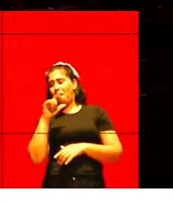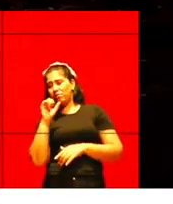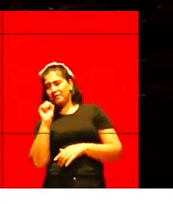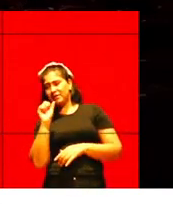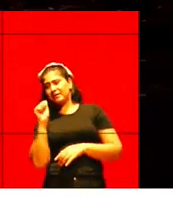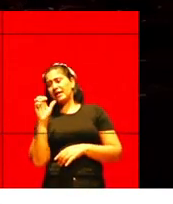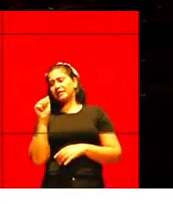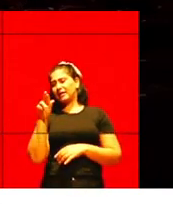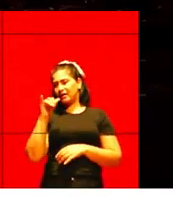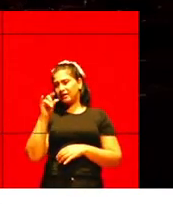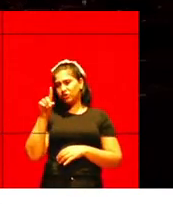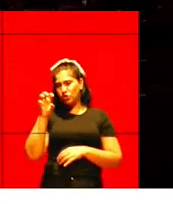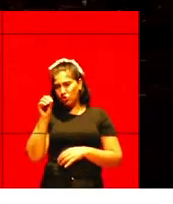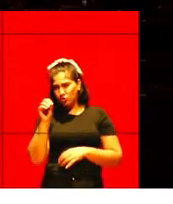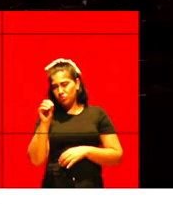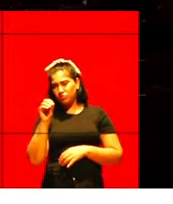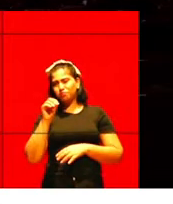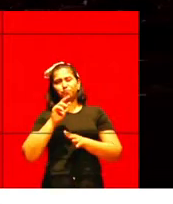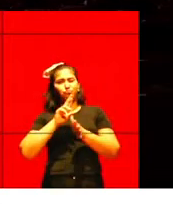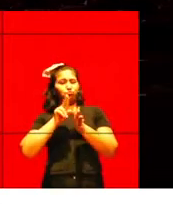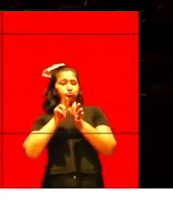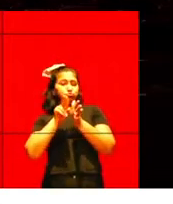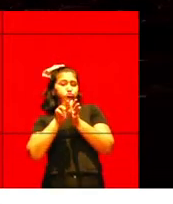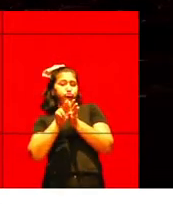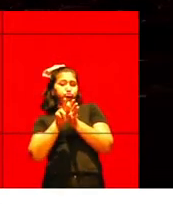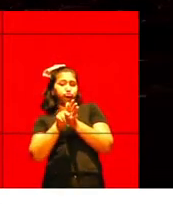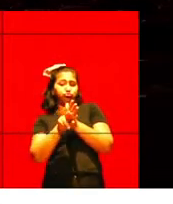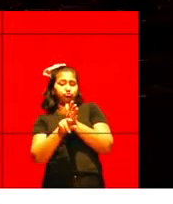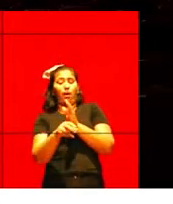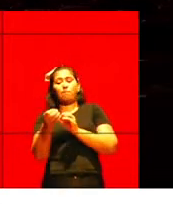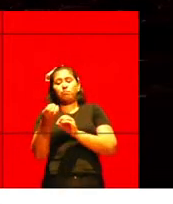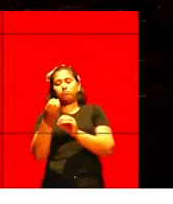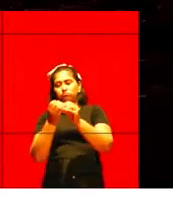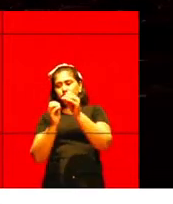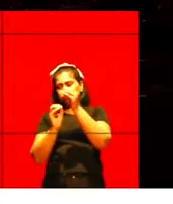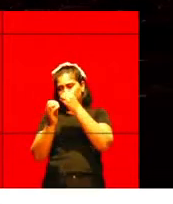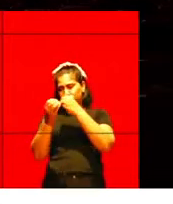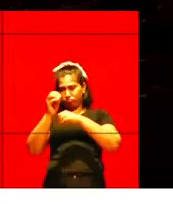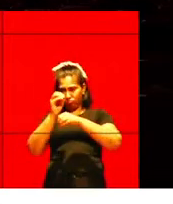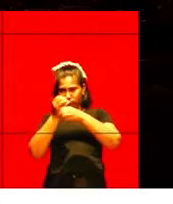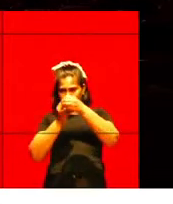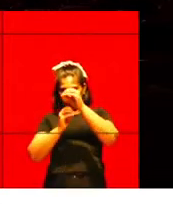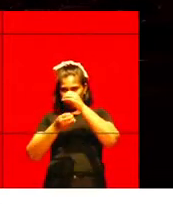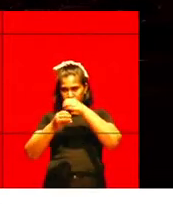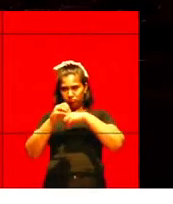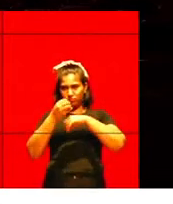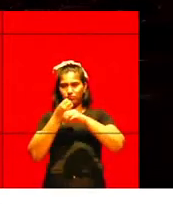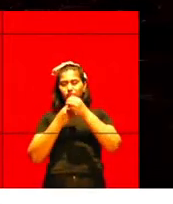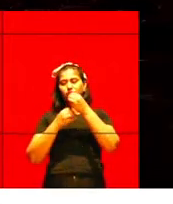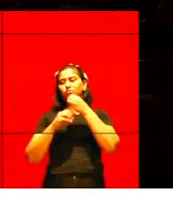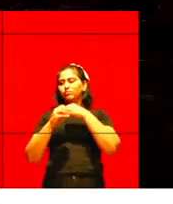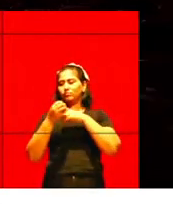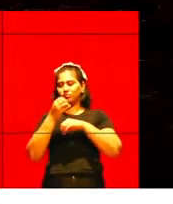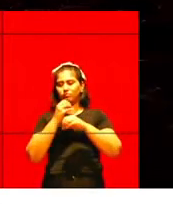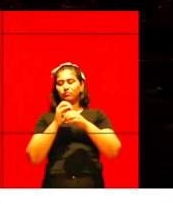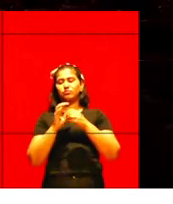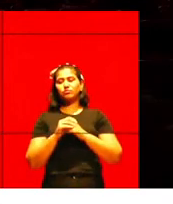do que as centenas e até milhares de moléculas de monossacarídeos unidas,